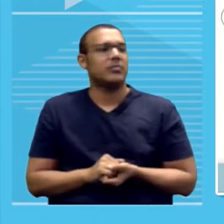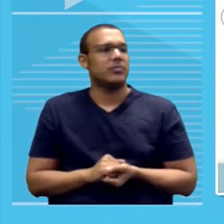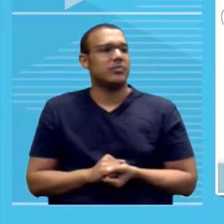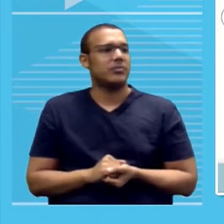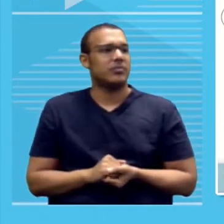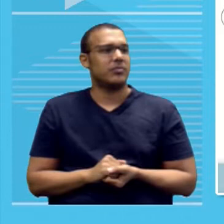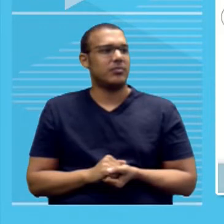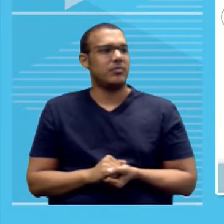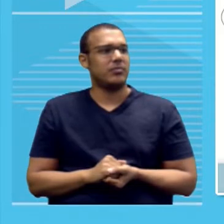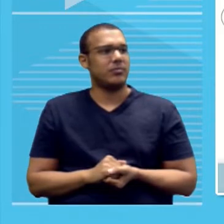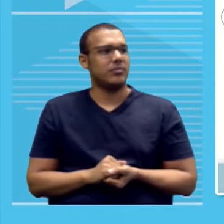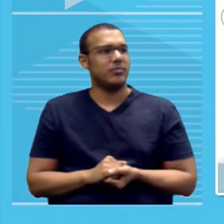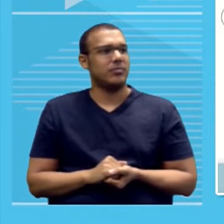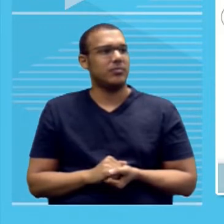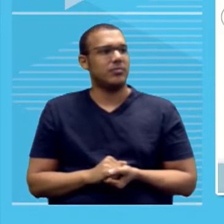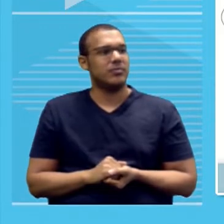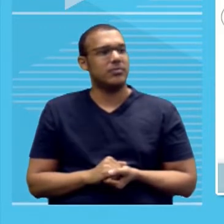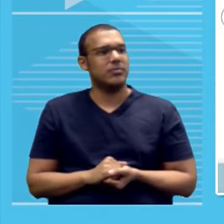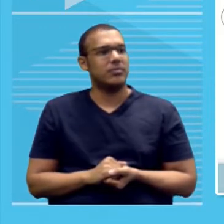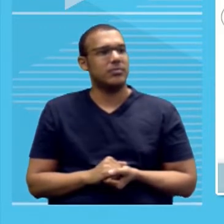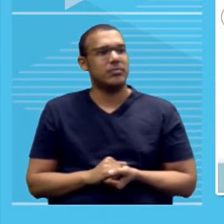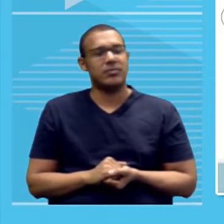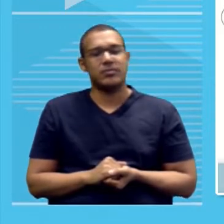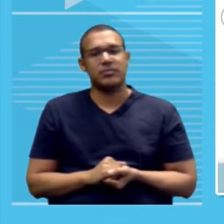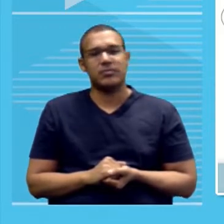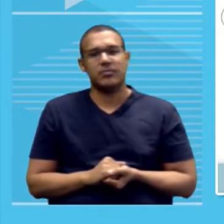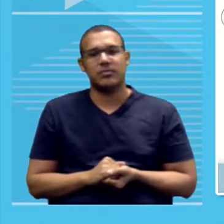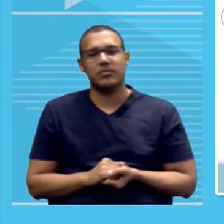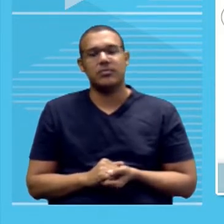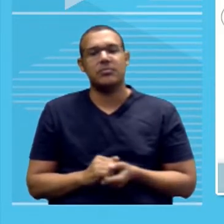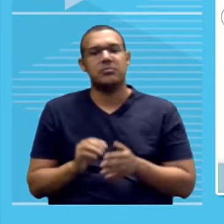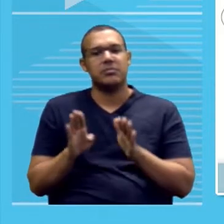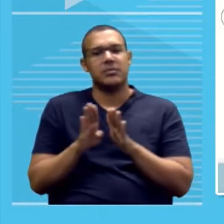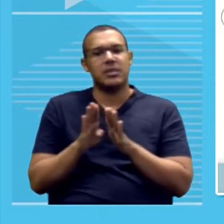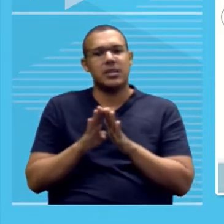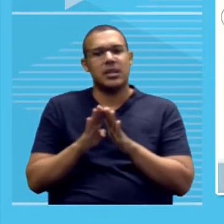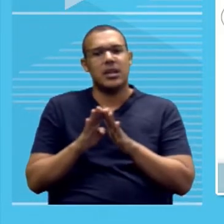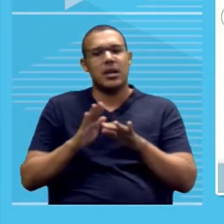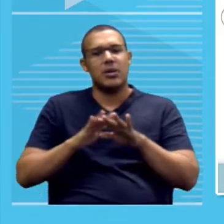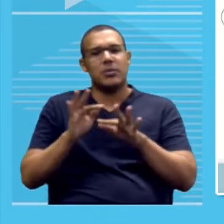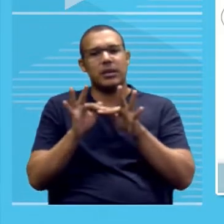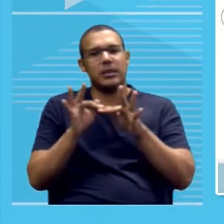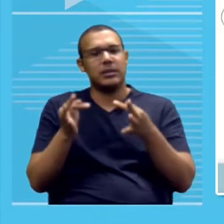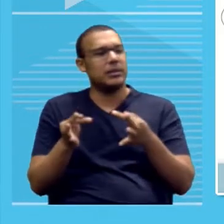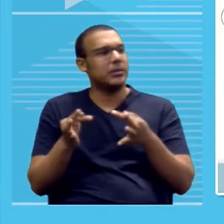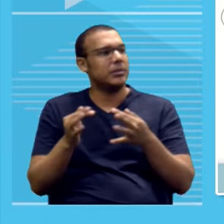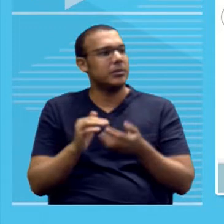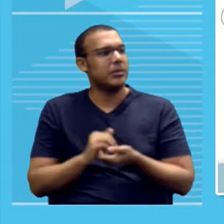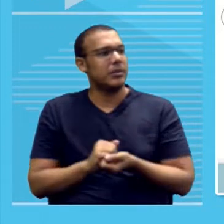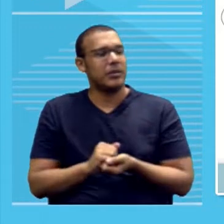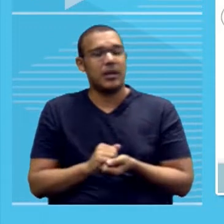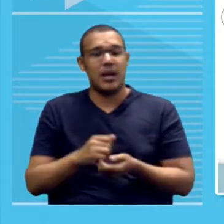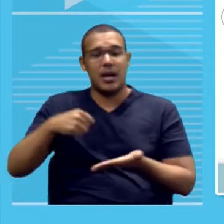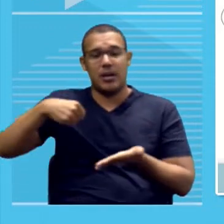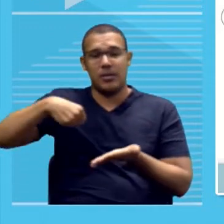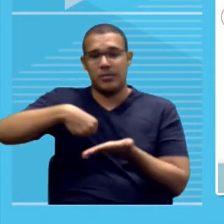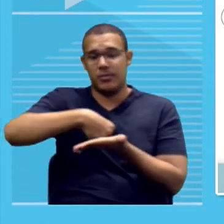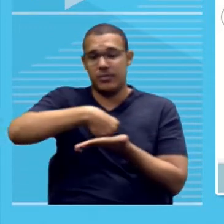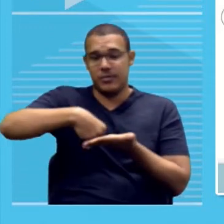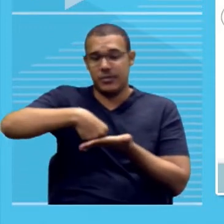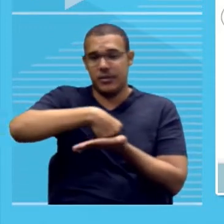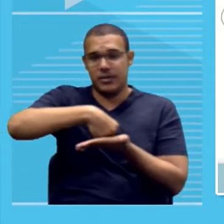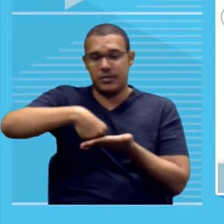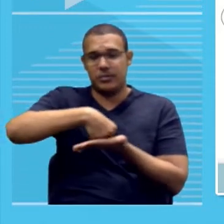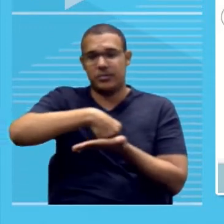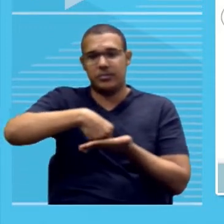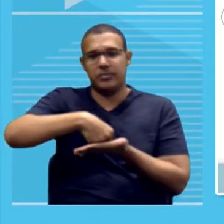outro exemplo bem simples. E os mais comuns para o nosso dia a dia, certo? Ferro de passar roupa.